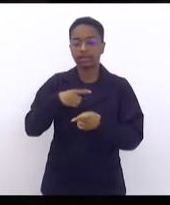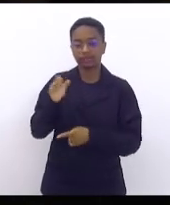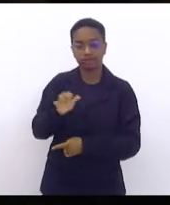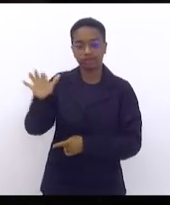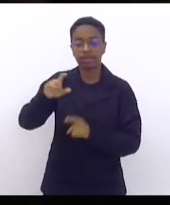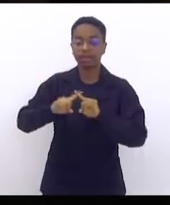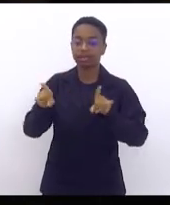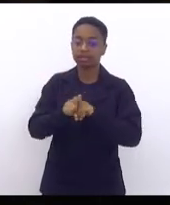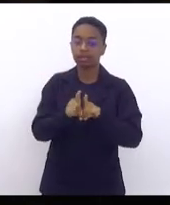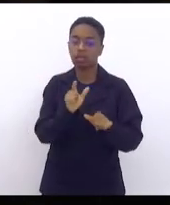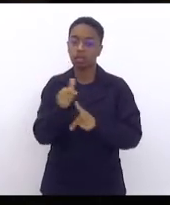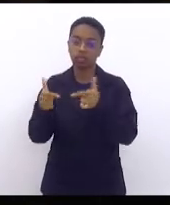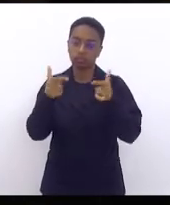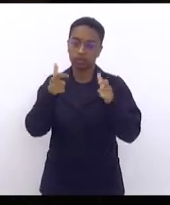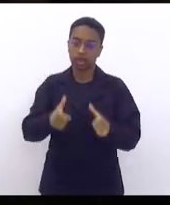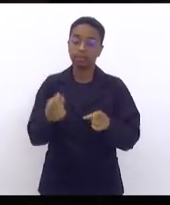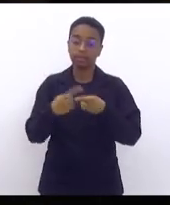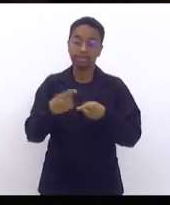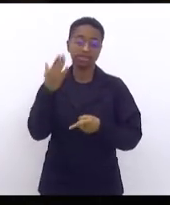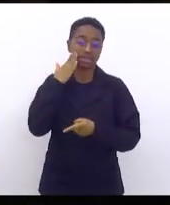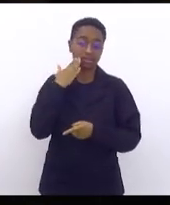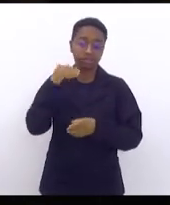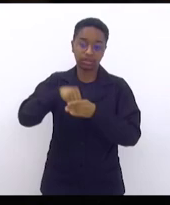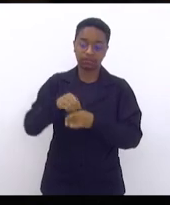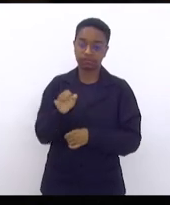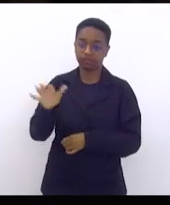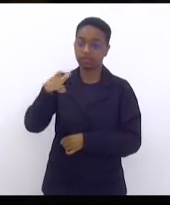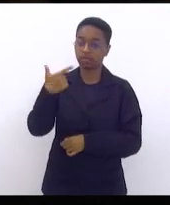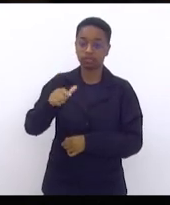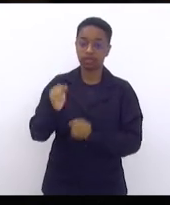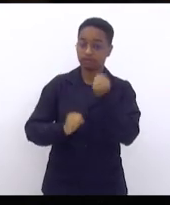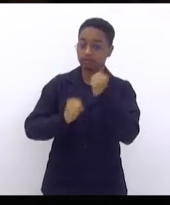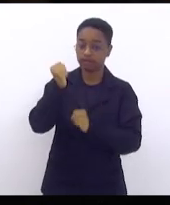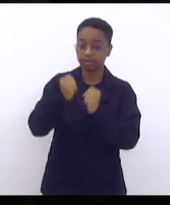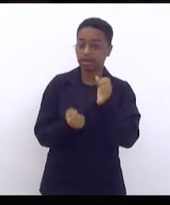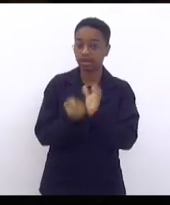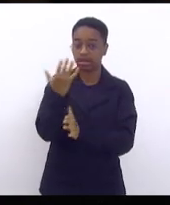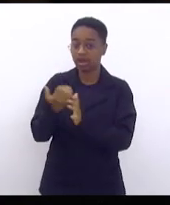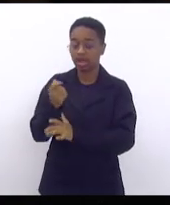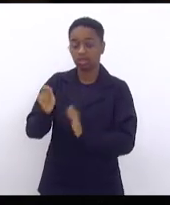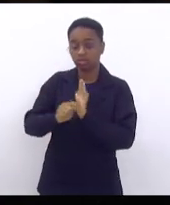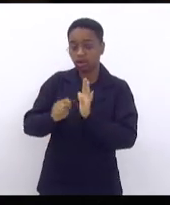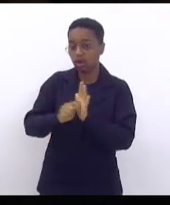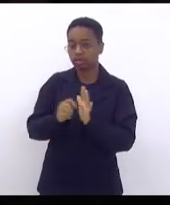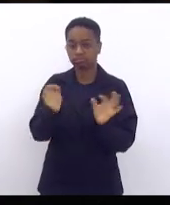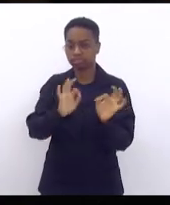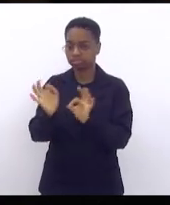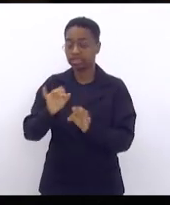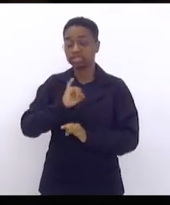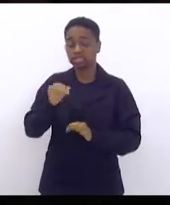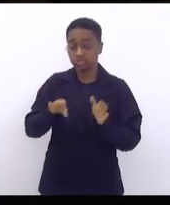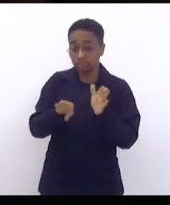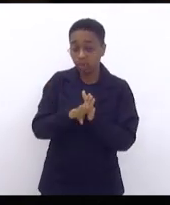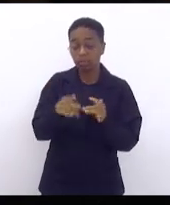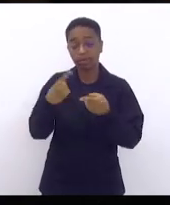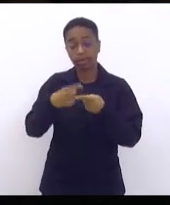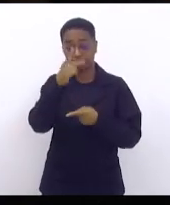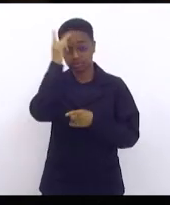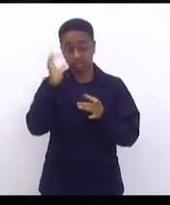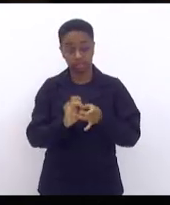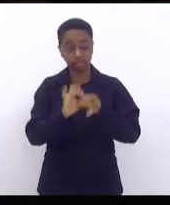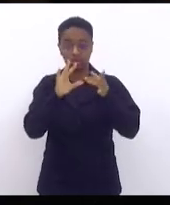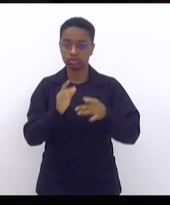na favela não tem fábrica de armas, não tem fábrica nem refil de drogas. Se chegou lá, alguém deixou